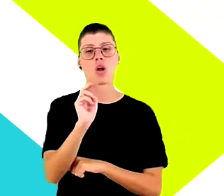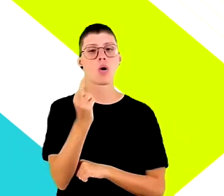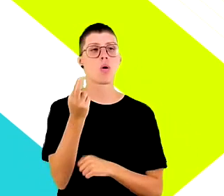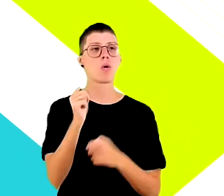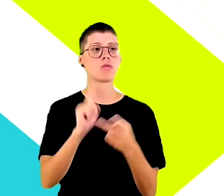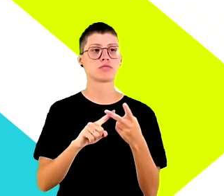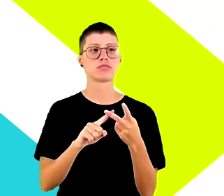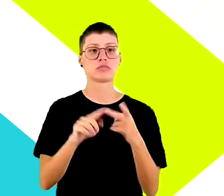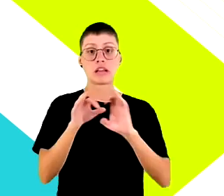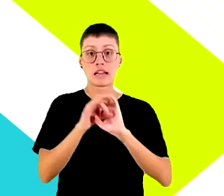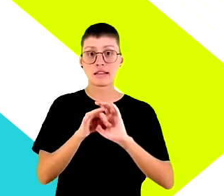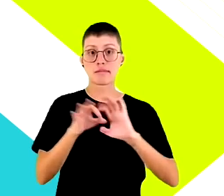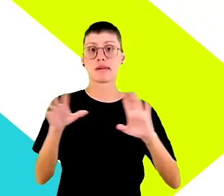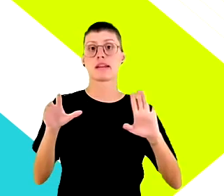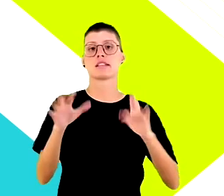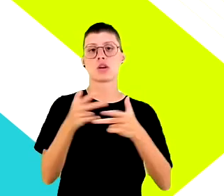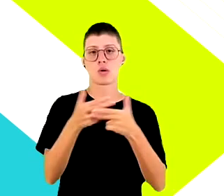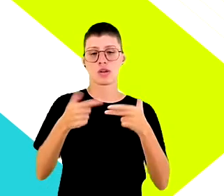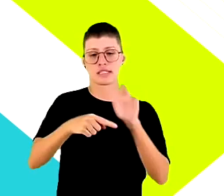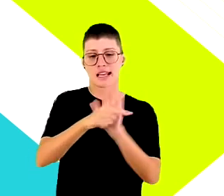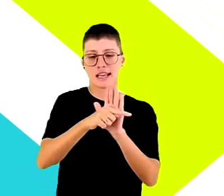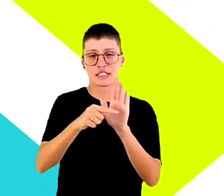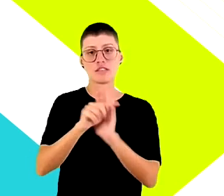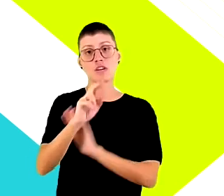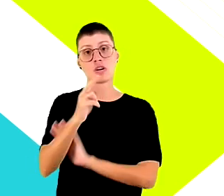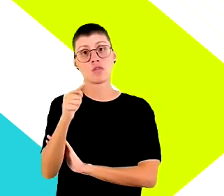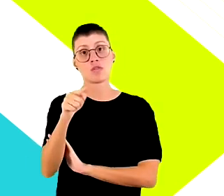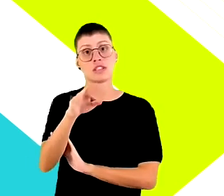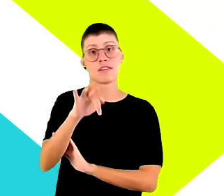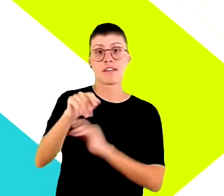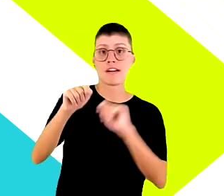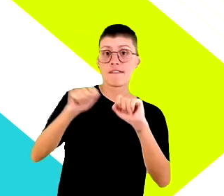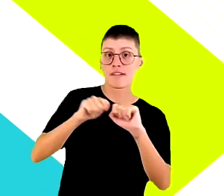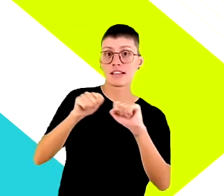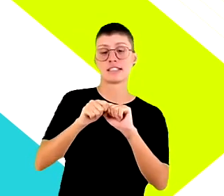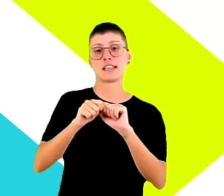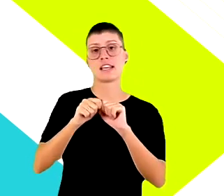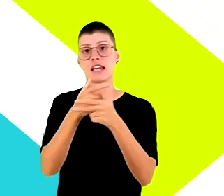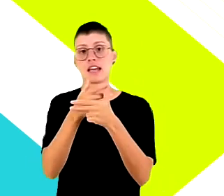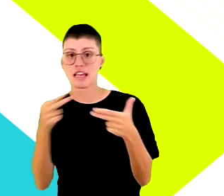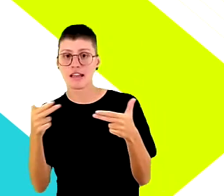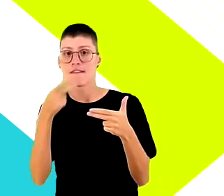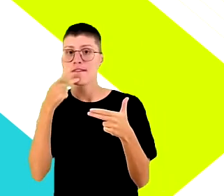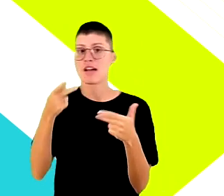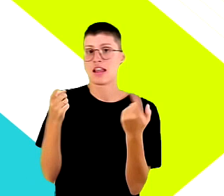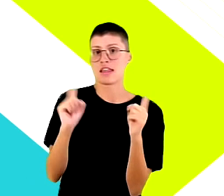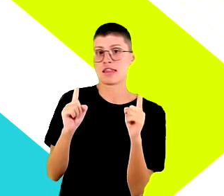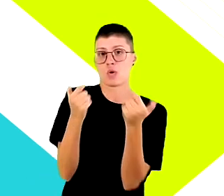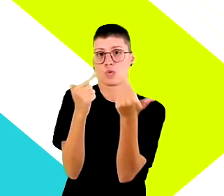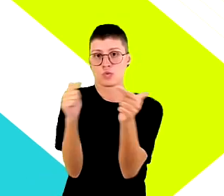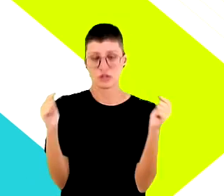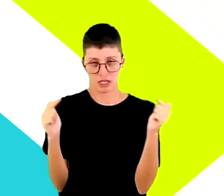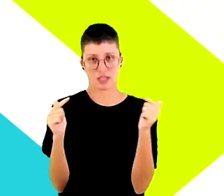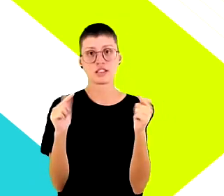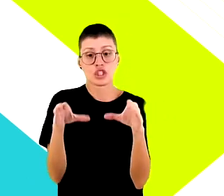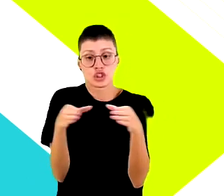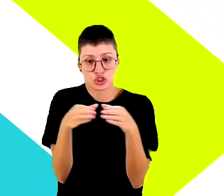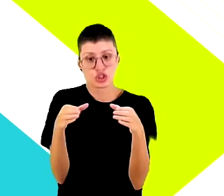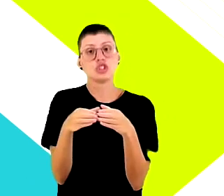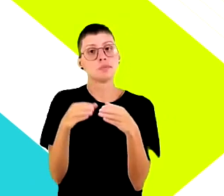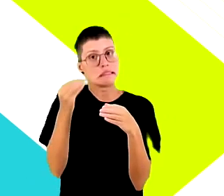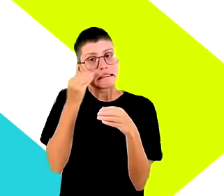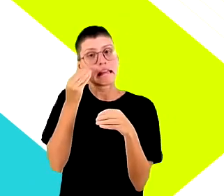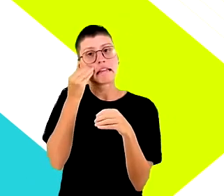Liberações de casos de negativa, você vai fazer uma cirurgia, a operadora está negando, nosso time técnico entra para ajudar a entender se aquilo